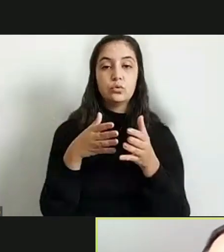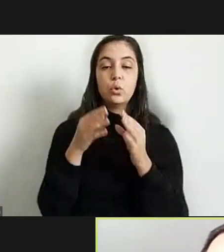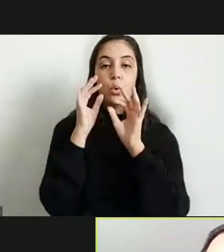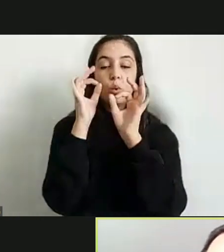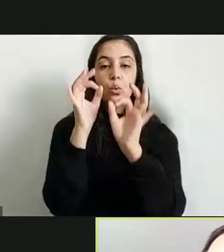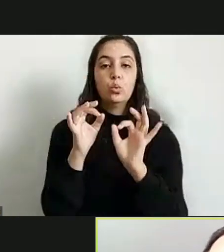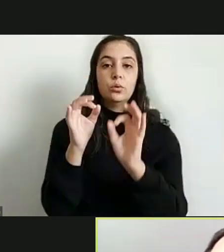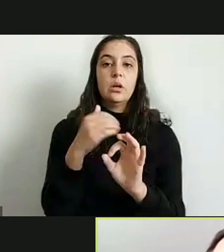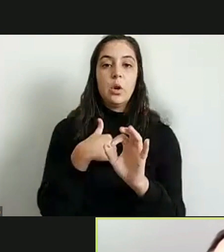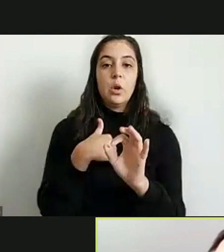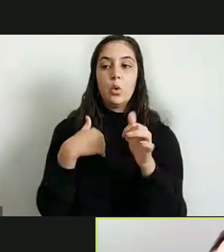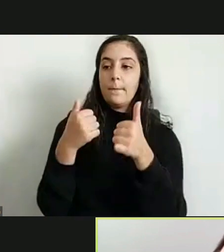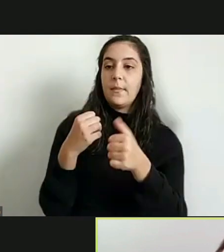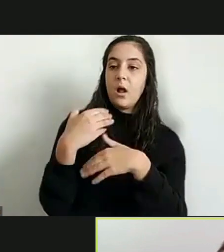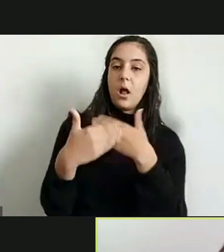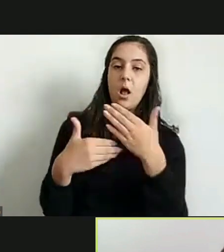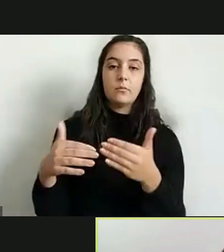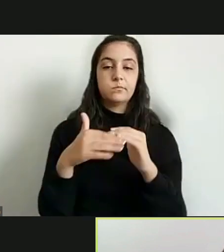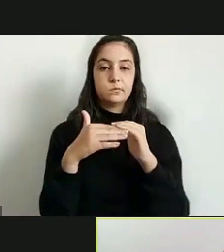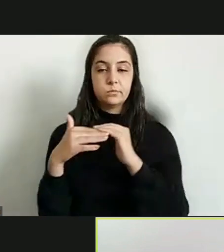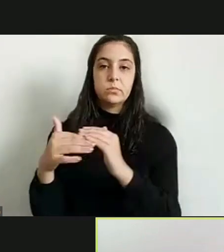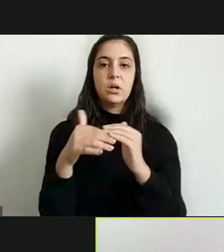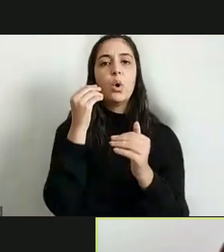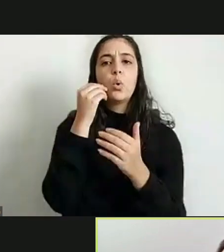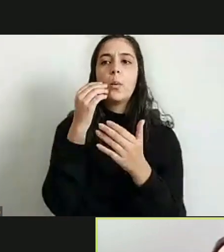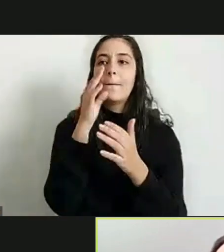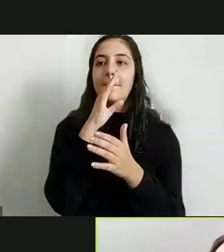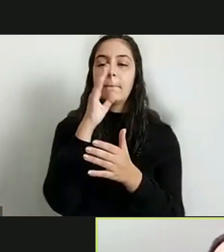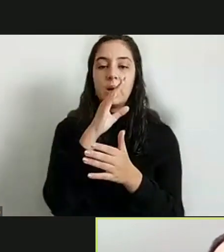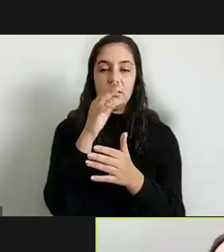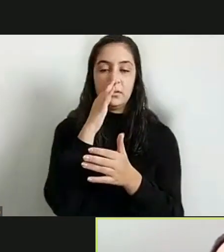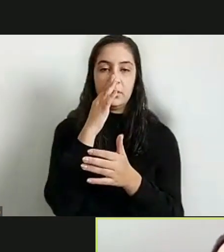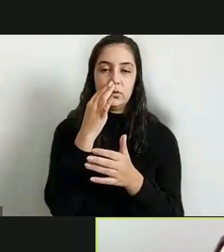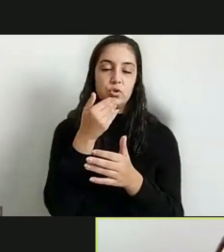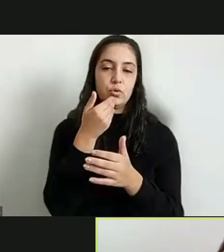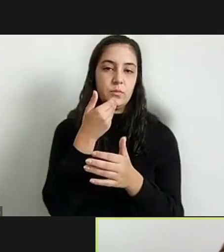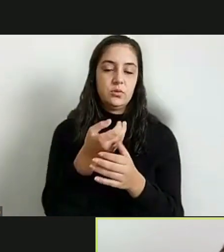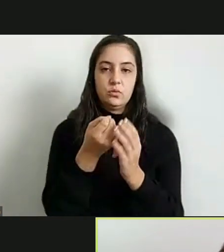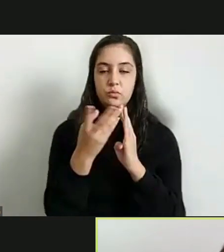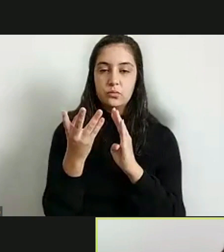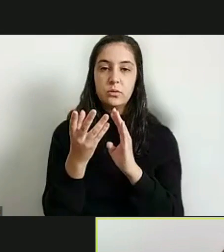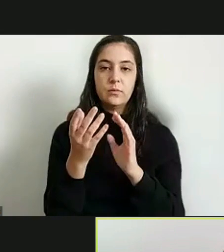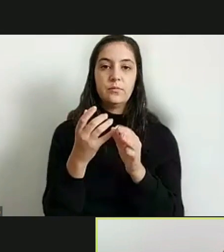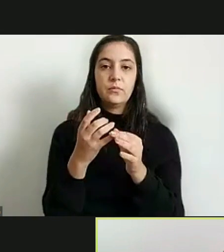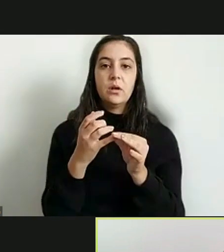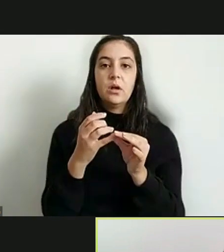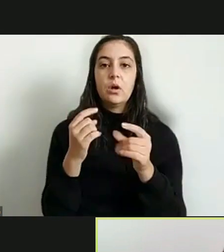comum. E como é que isto se faz na prática? Enfim, temos inúmeras experiências a acontecer, desde tutores de